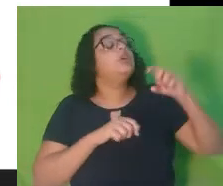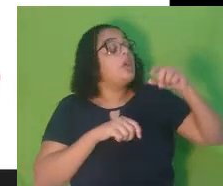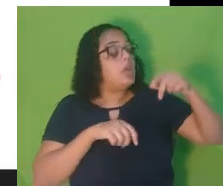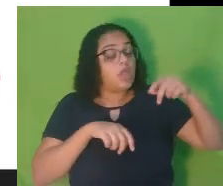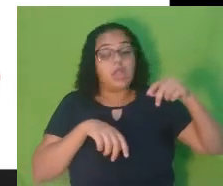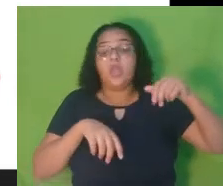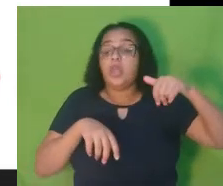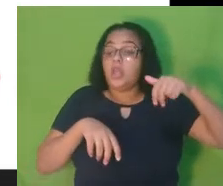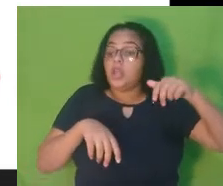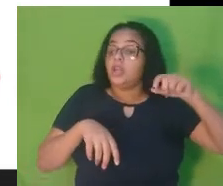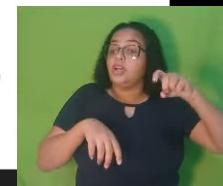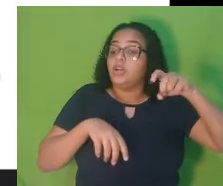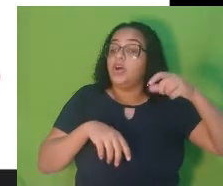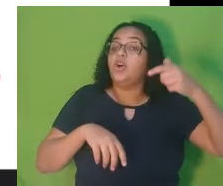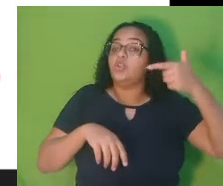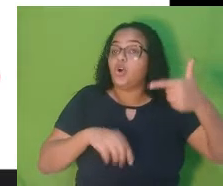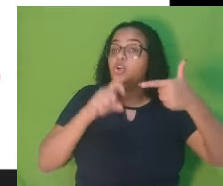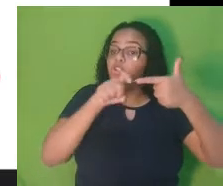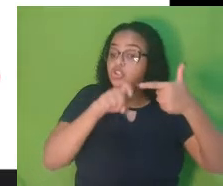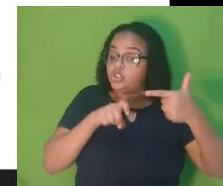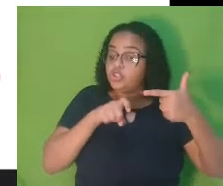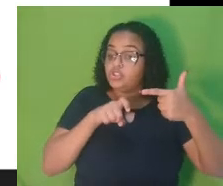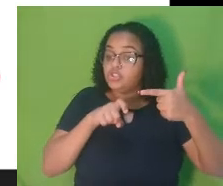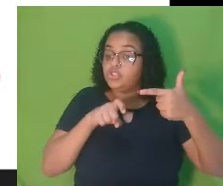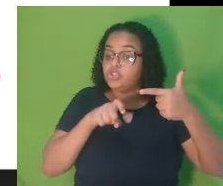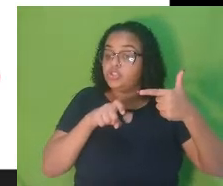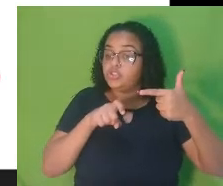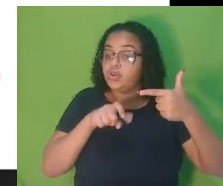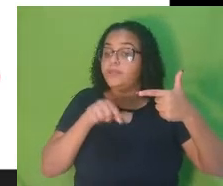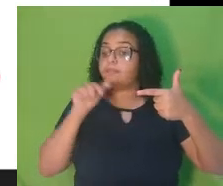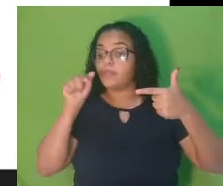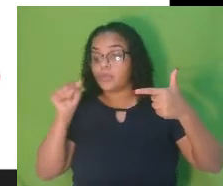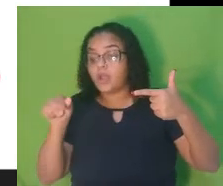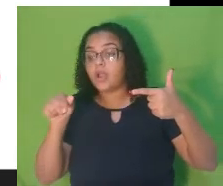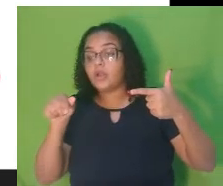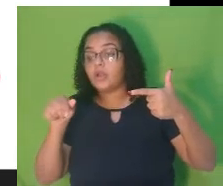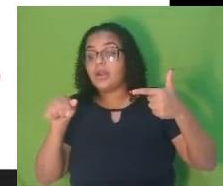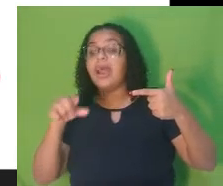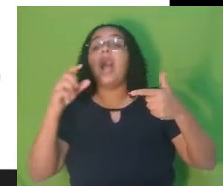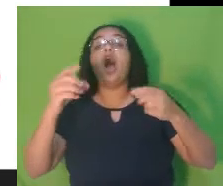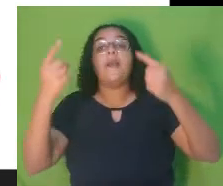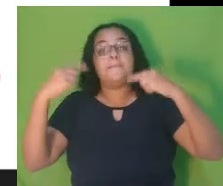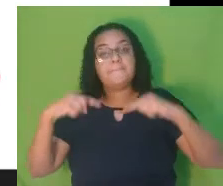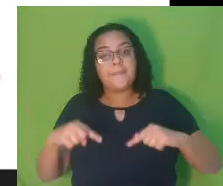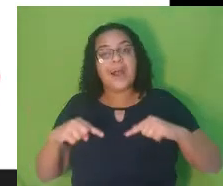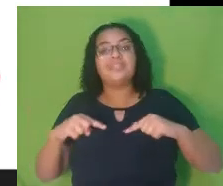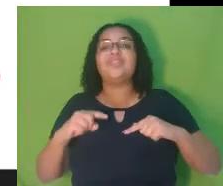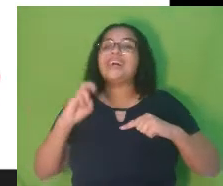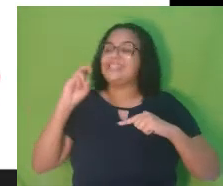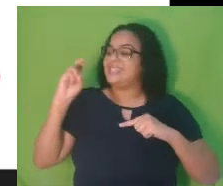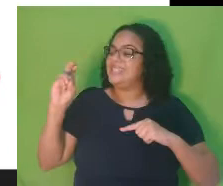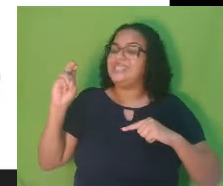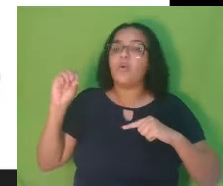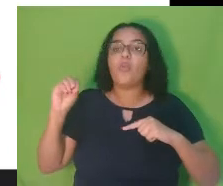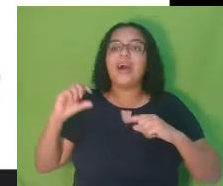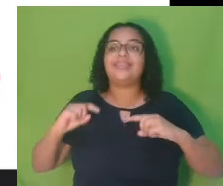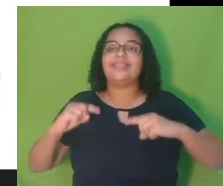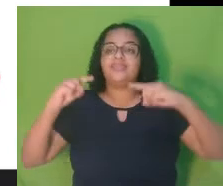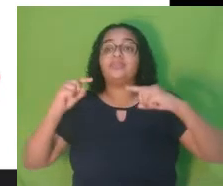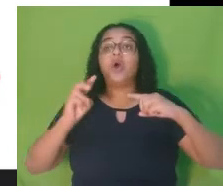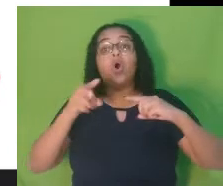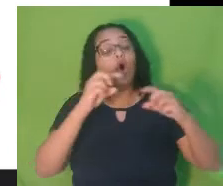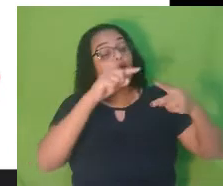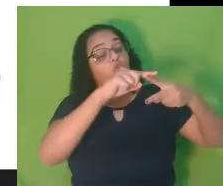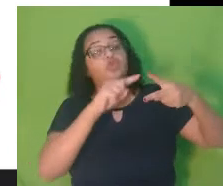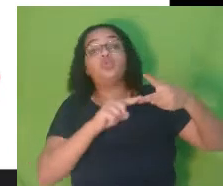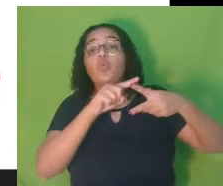2x mais 1 e a função que pega um número e eleva a 50. Como essas funções